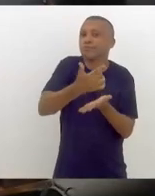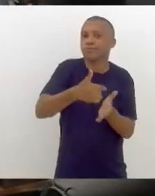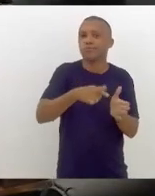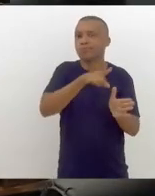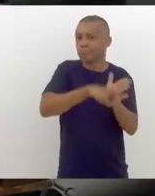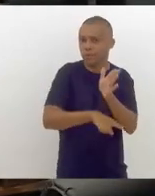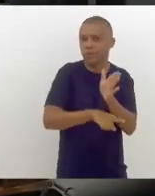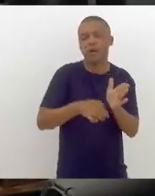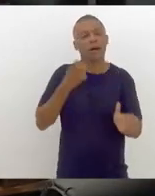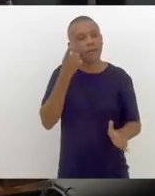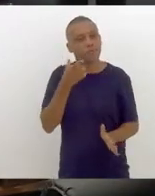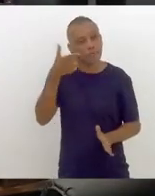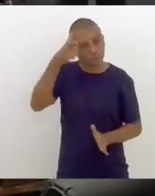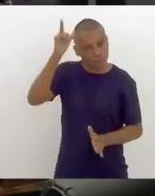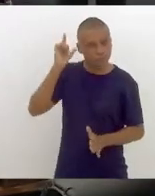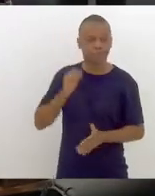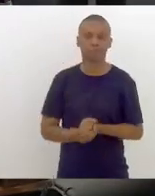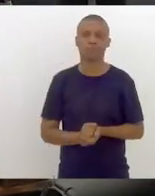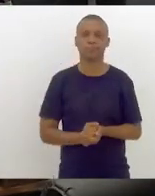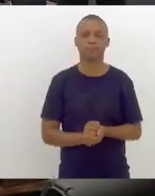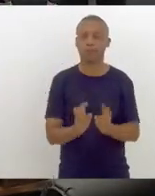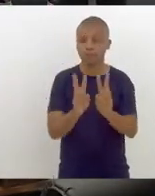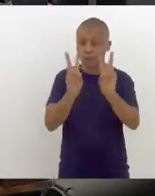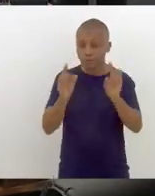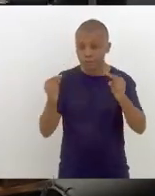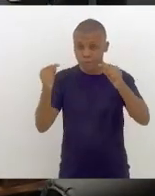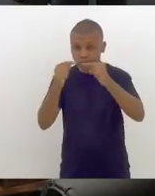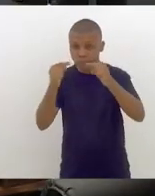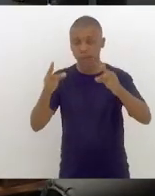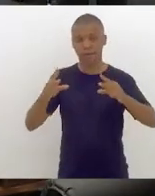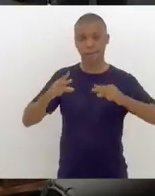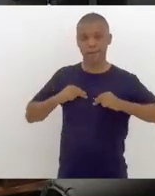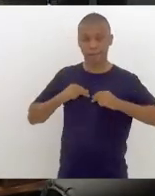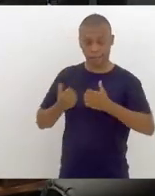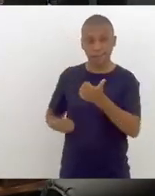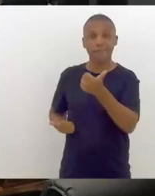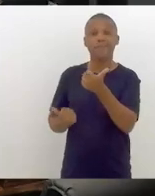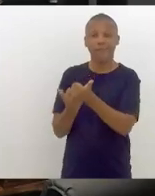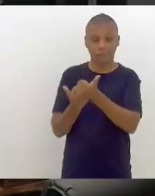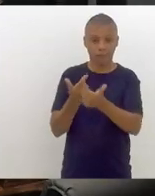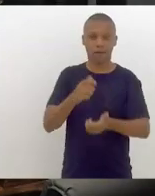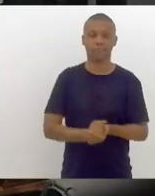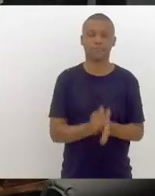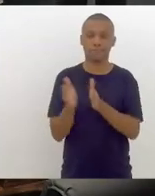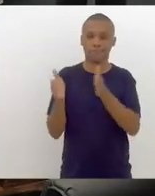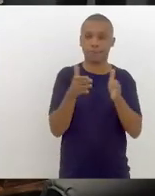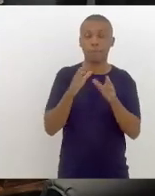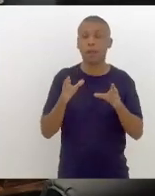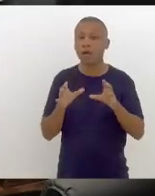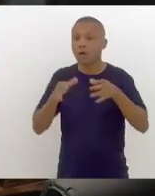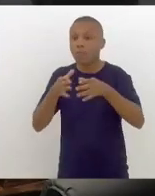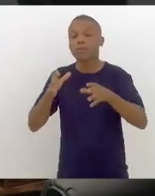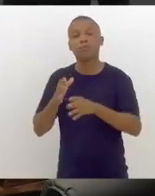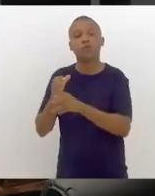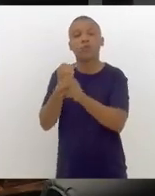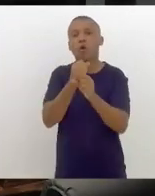senhor presidente no mérito favorável pela comissão de orçamento Deputado Eliomar